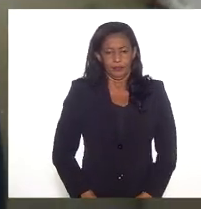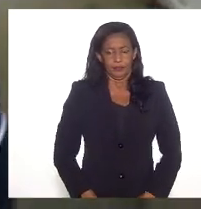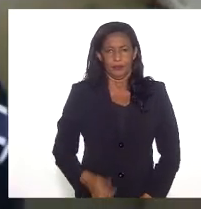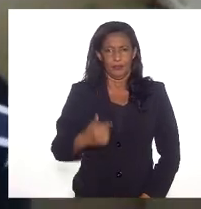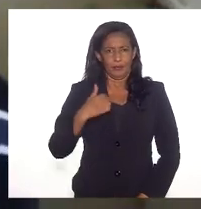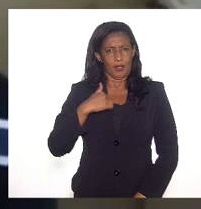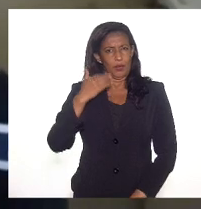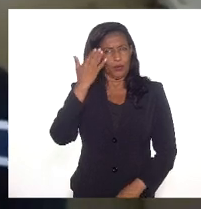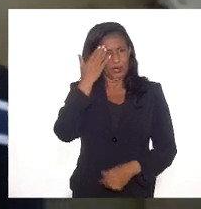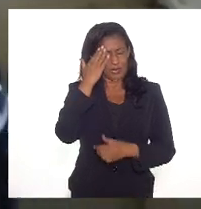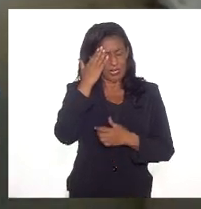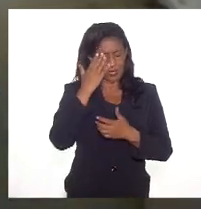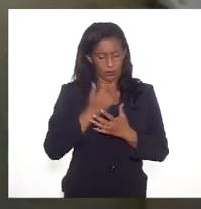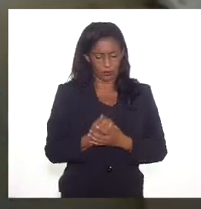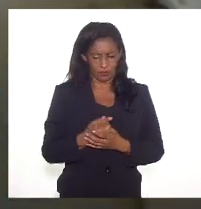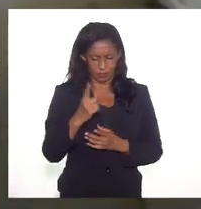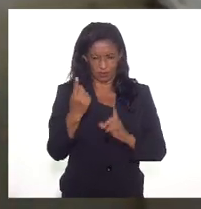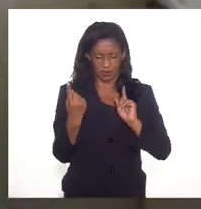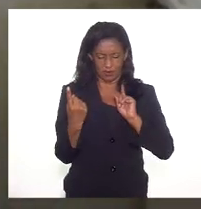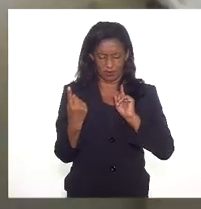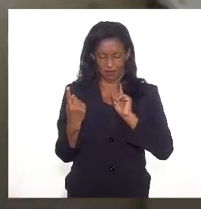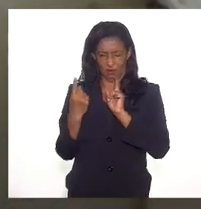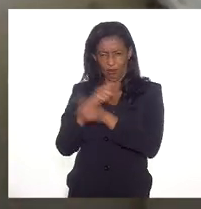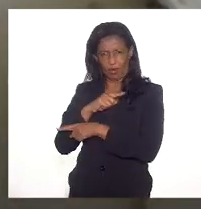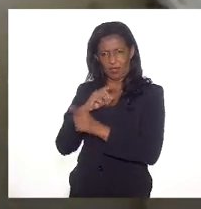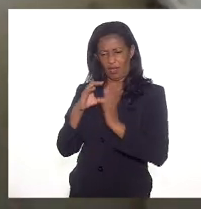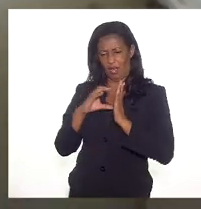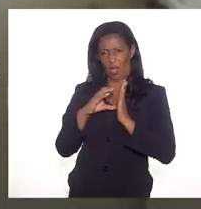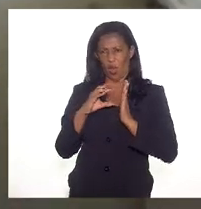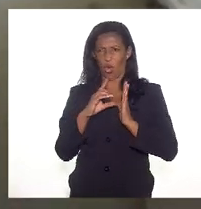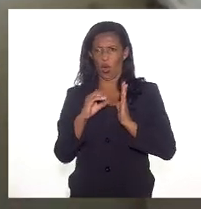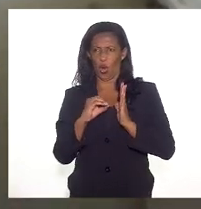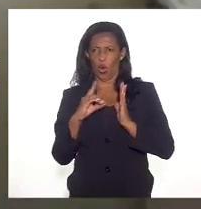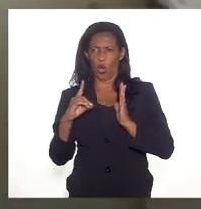Vossa Excelência diz que contraria o Código de Trânsito.